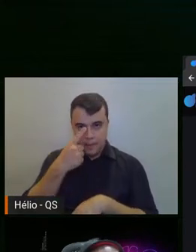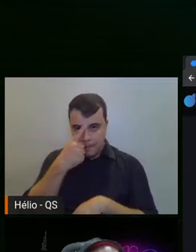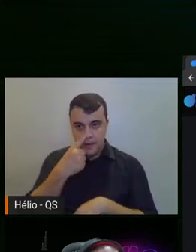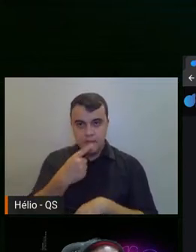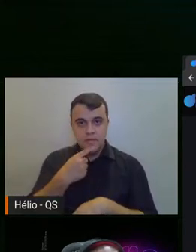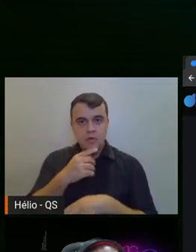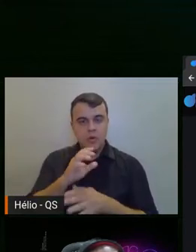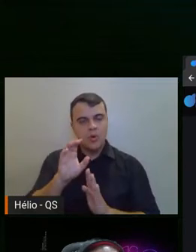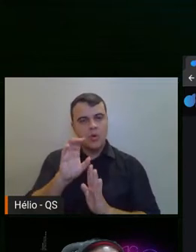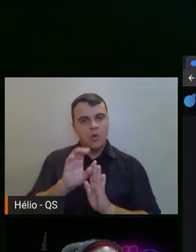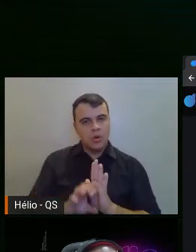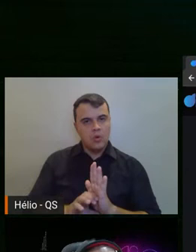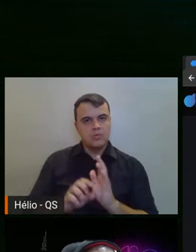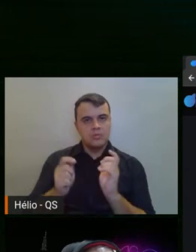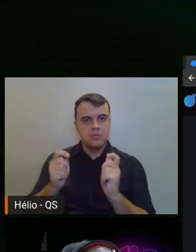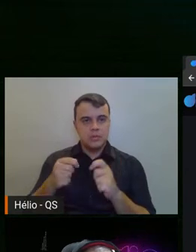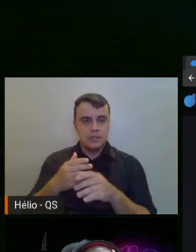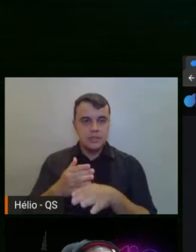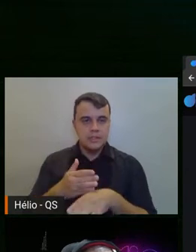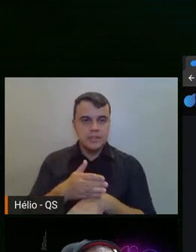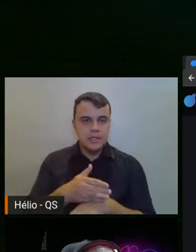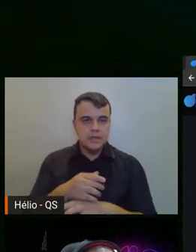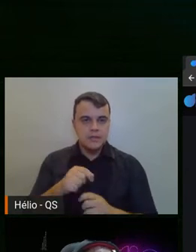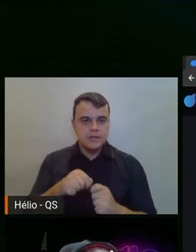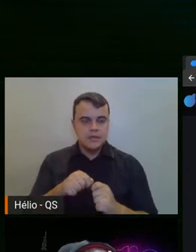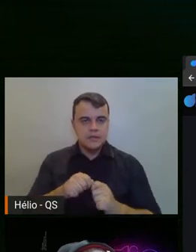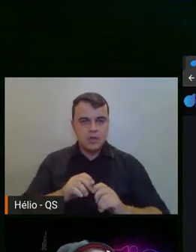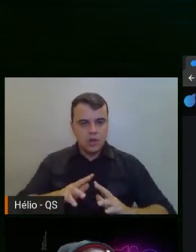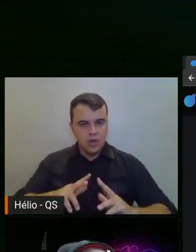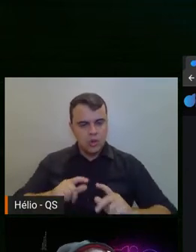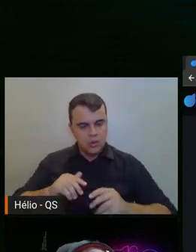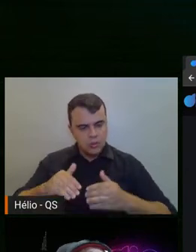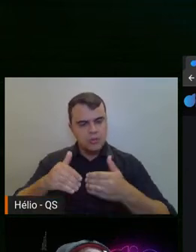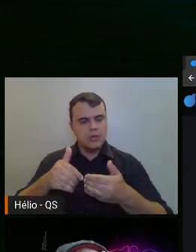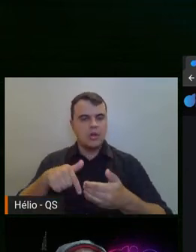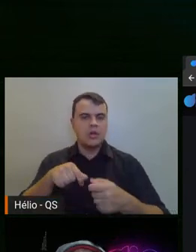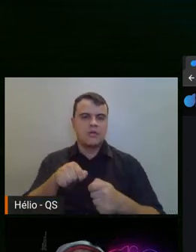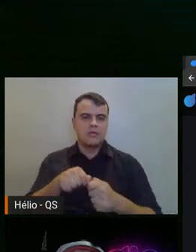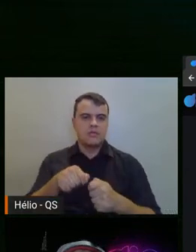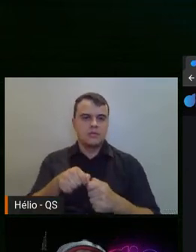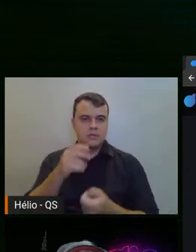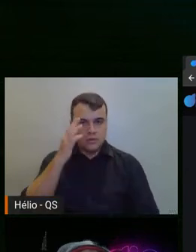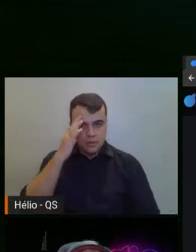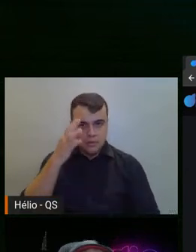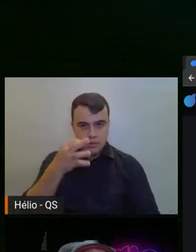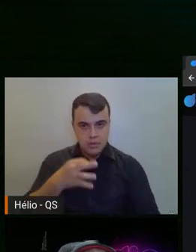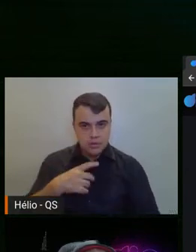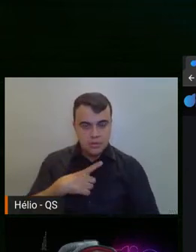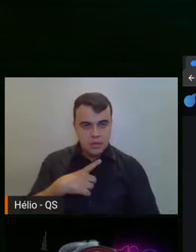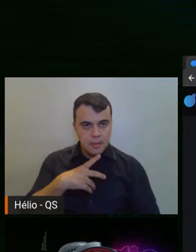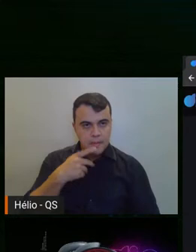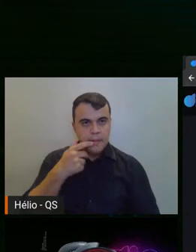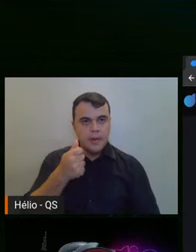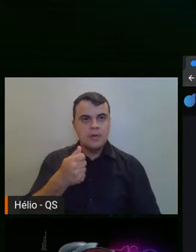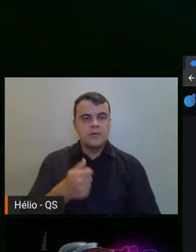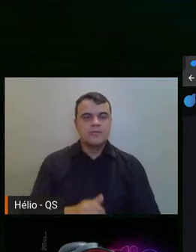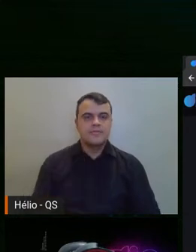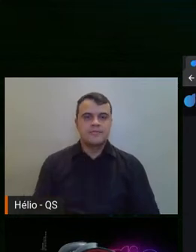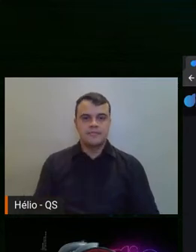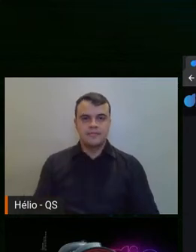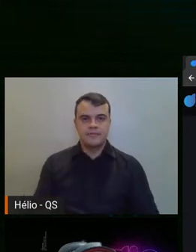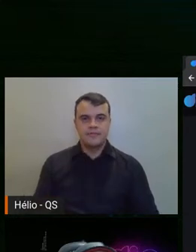vocês currículo para poder fazer né todo esse processo que a gente fez aqui né e ter uma imersão ainda maior